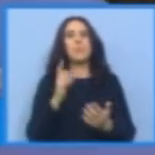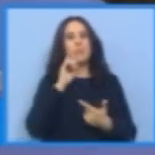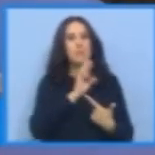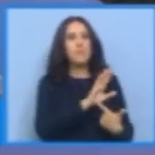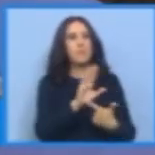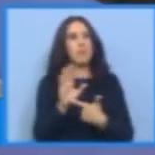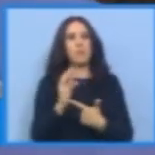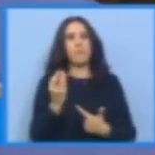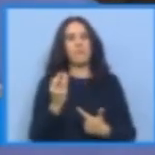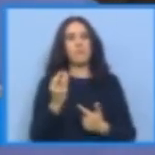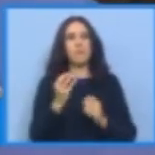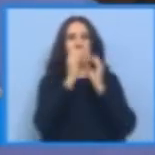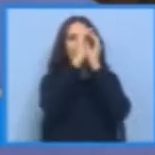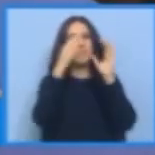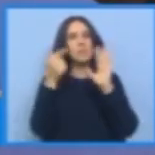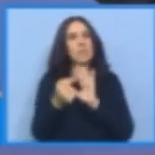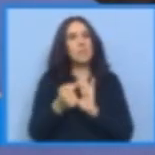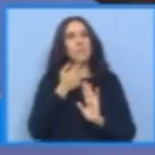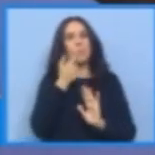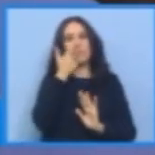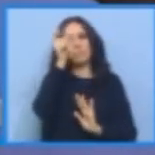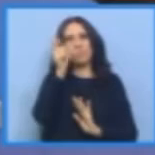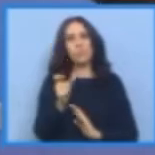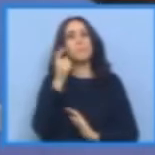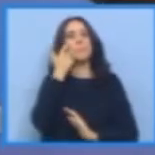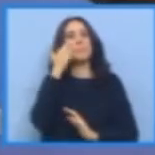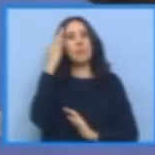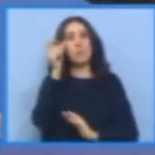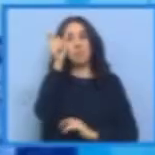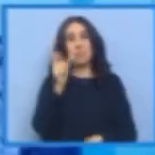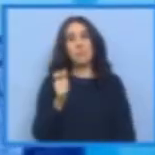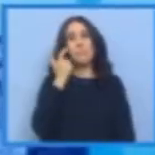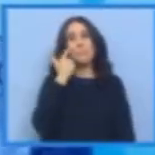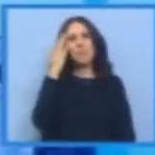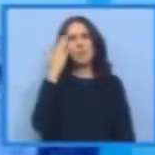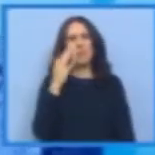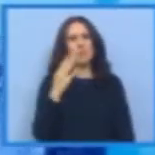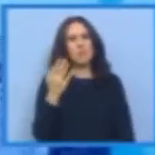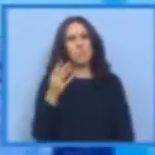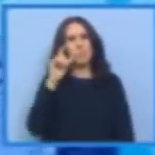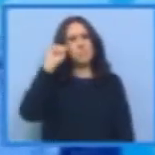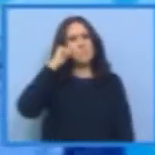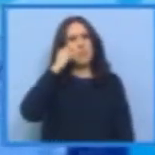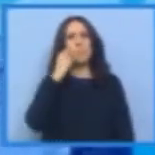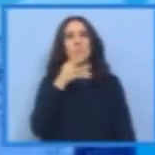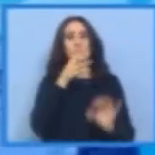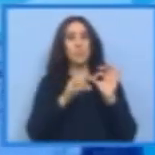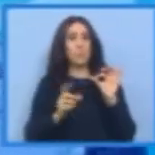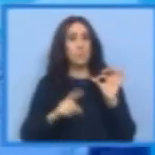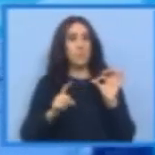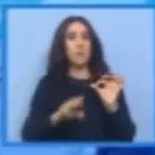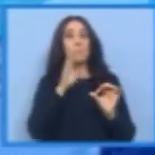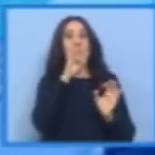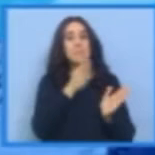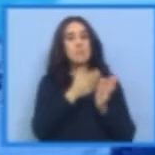revelar e ter uma imagem muito negativa do migrante. E o migrante tem um estigma muito grande por estes discursos. Mas depois, se